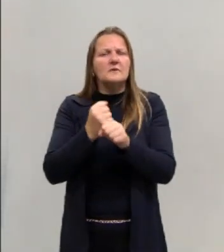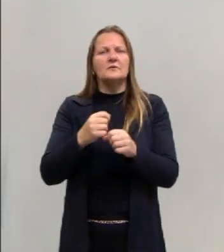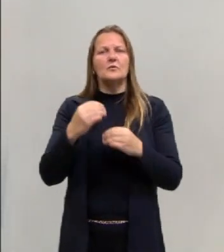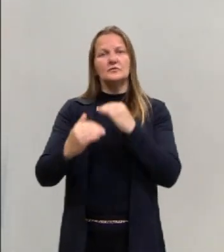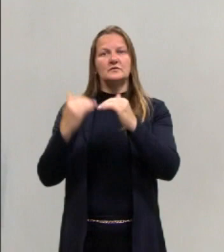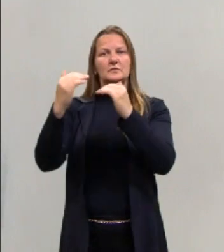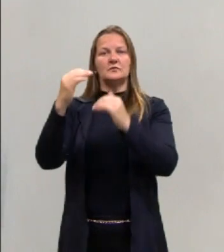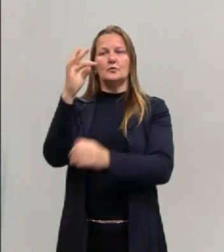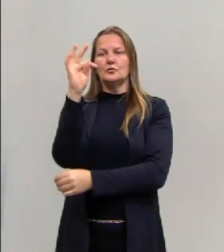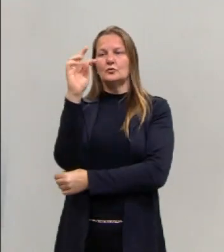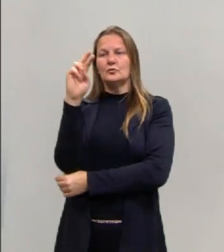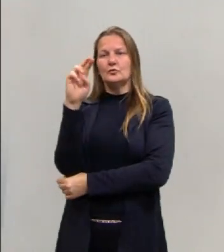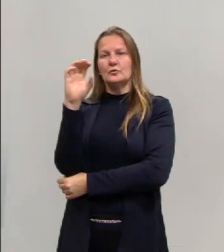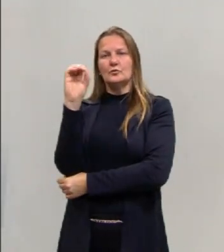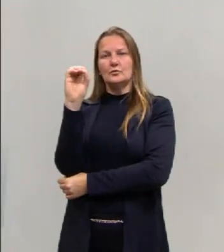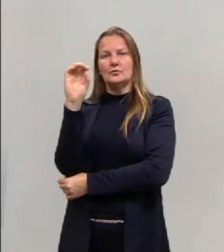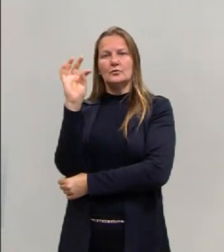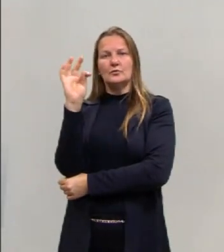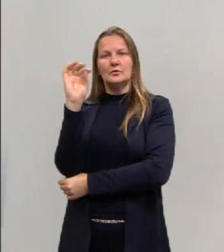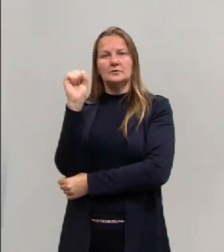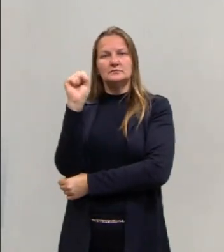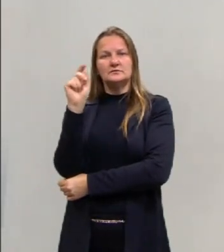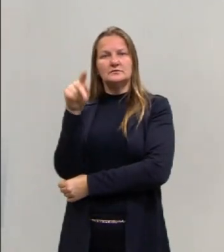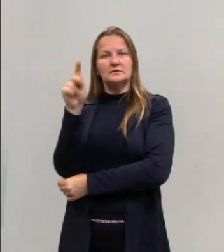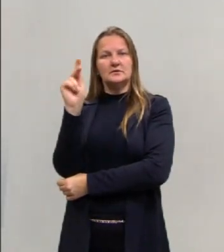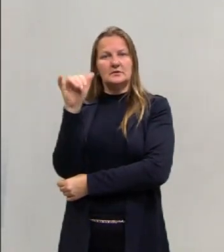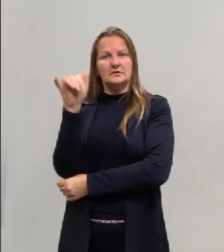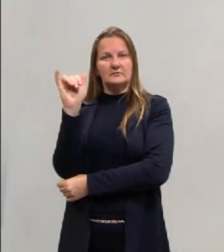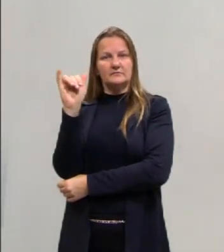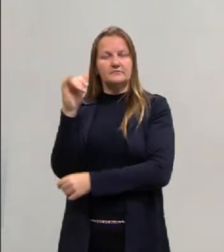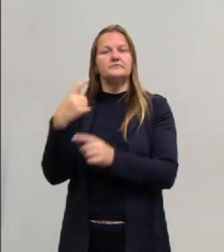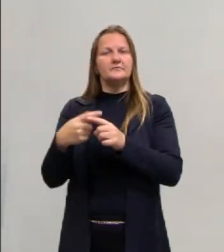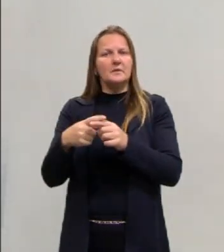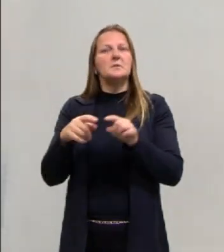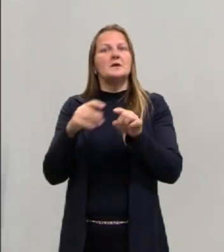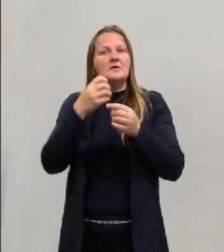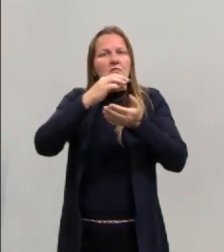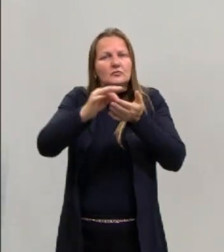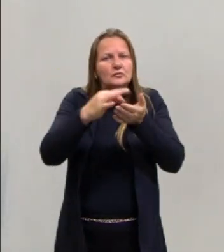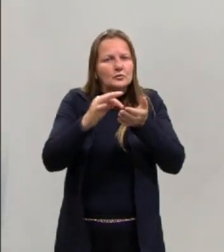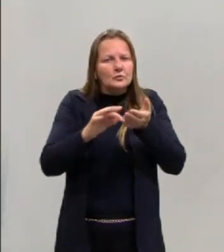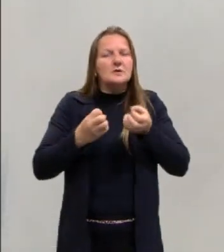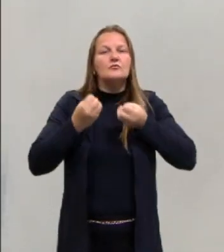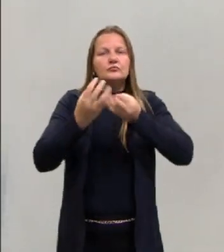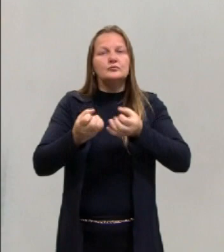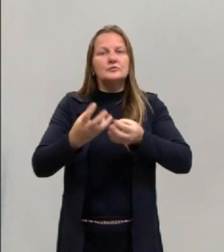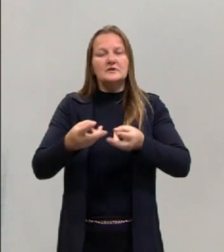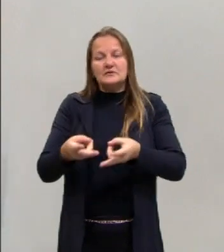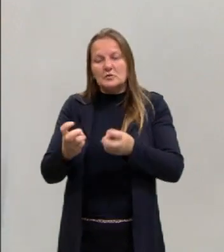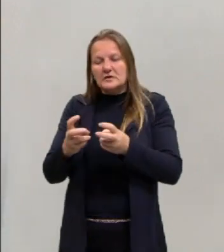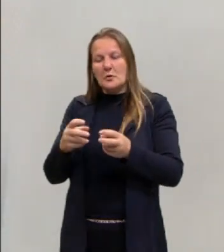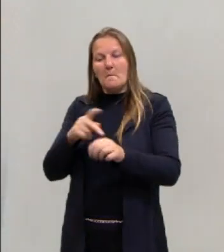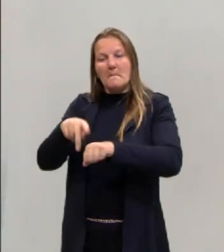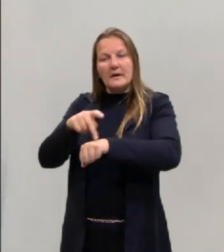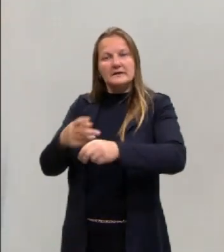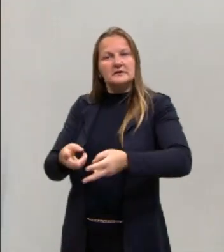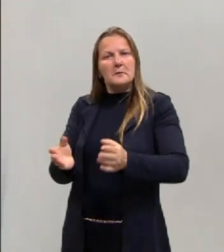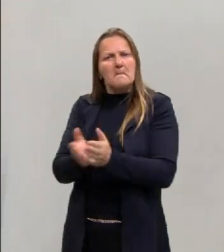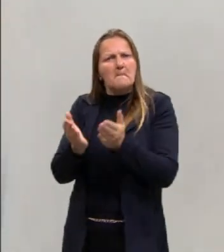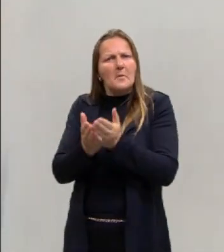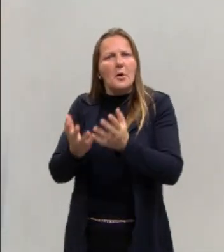e combinado que ele fala exatamente desse movimento né que a exploração dos países pobres gera